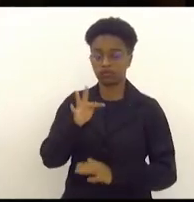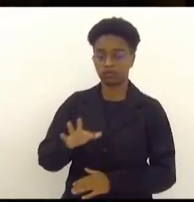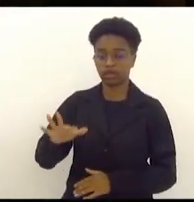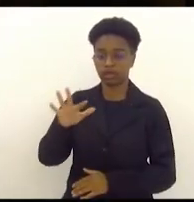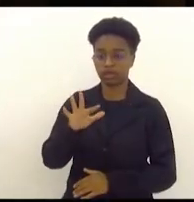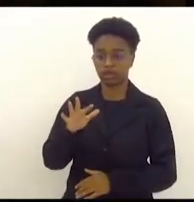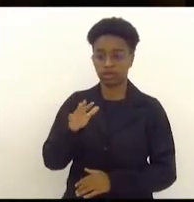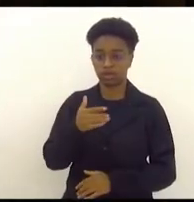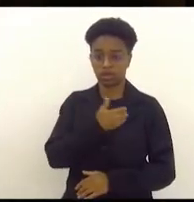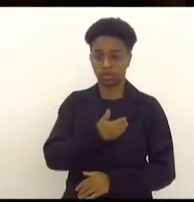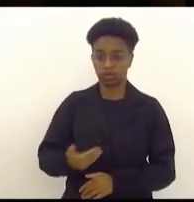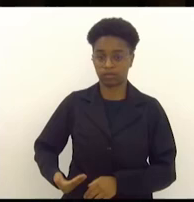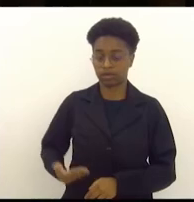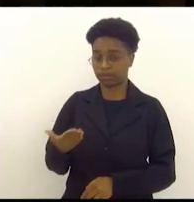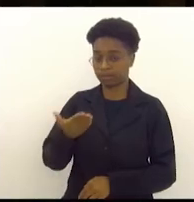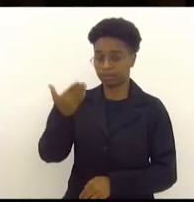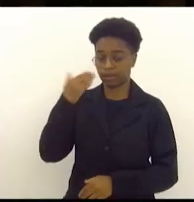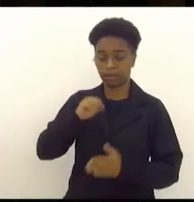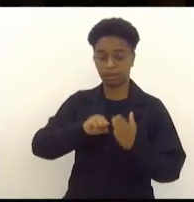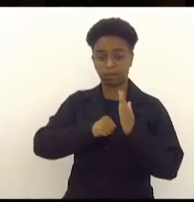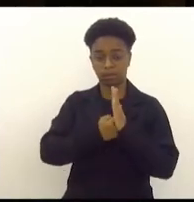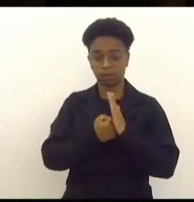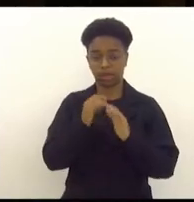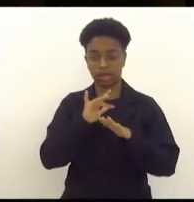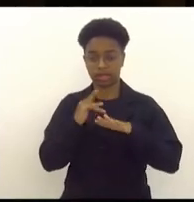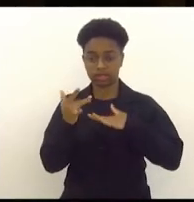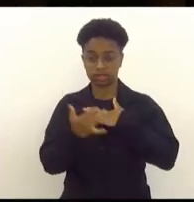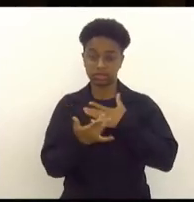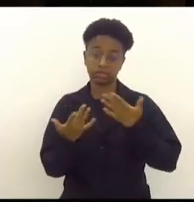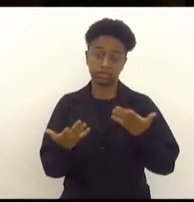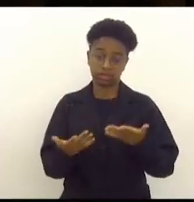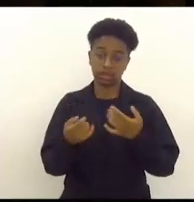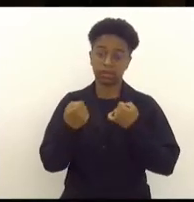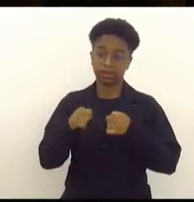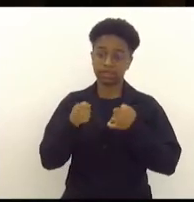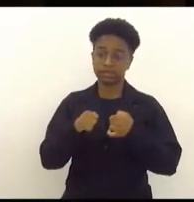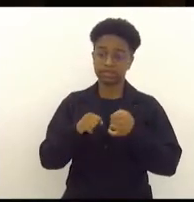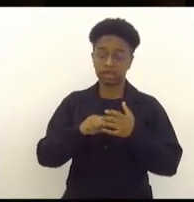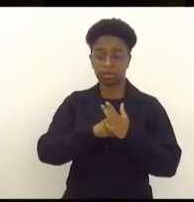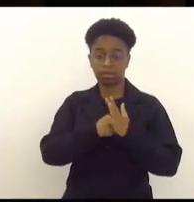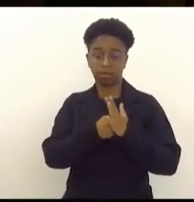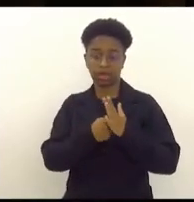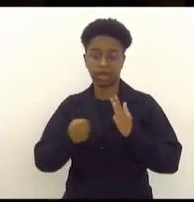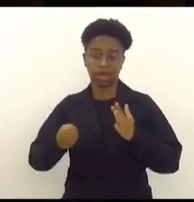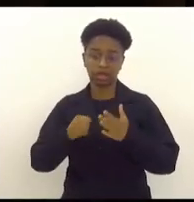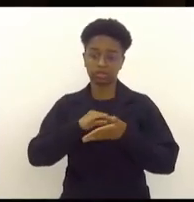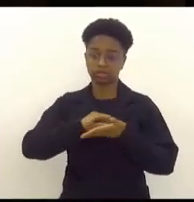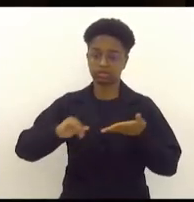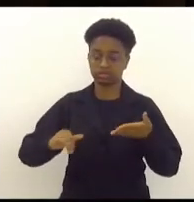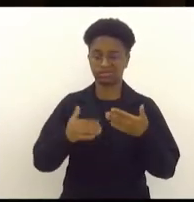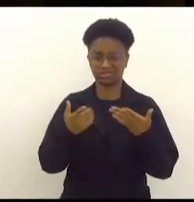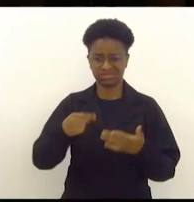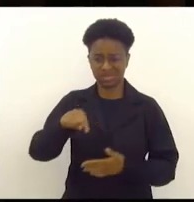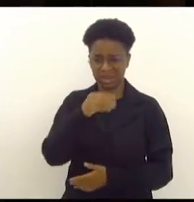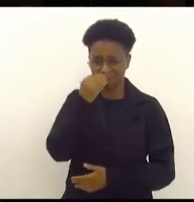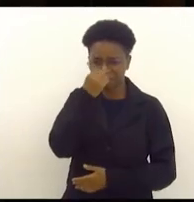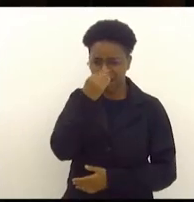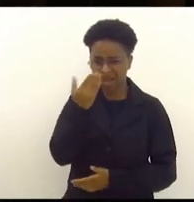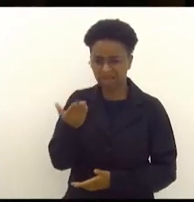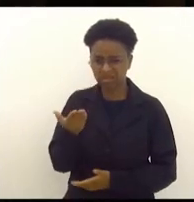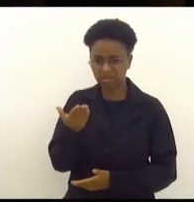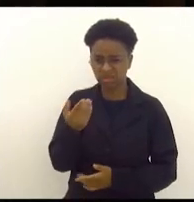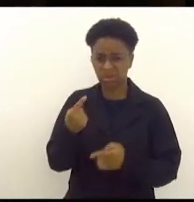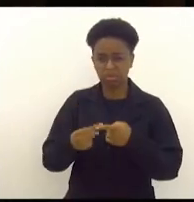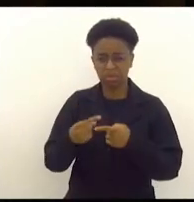anterior te bloqueou das redes sociais desbloquear-se vocês estão de palhaçada né governo